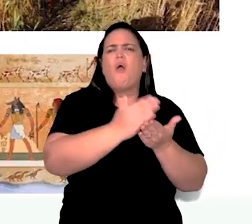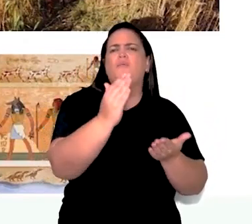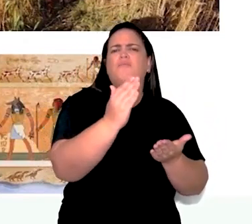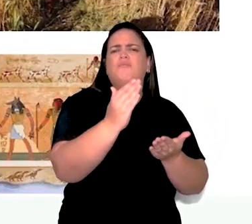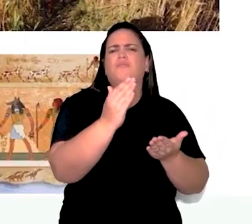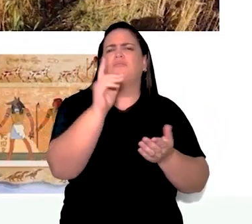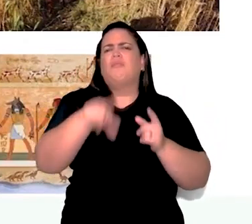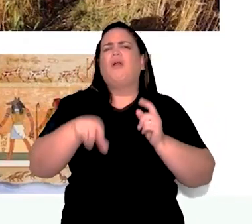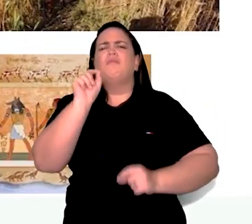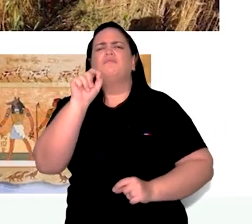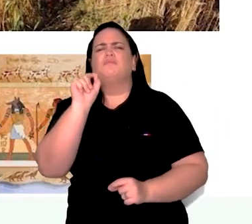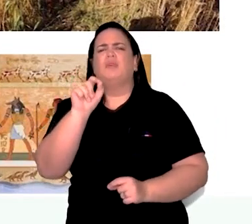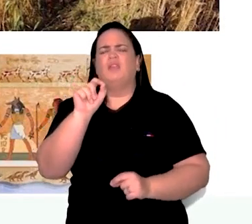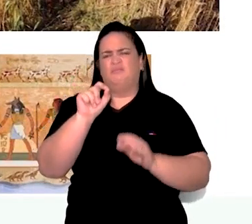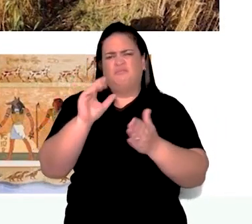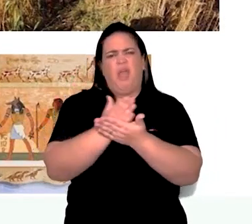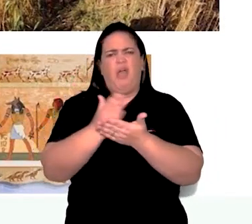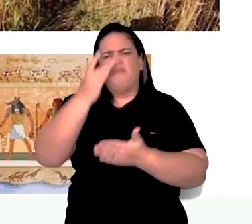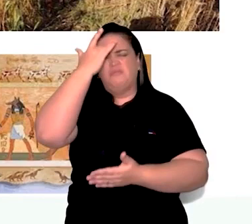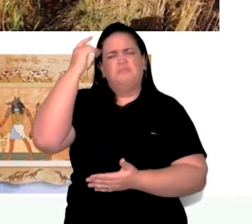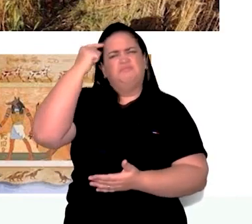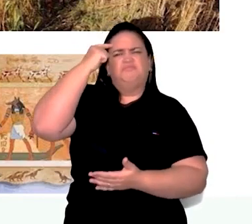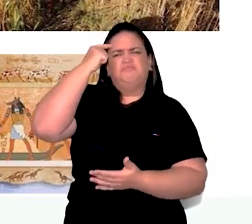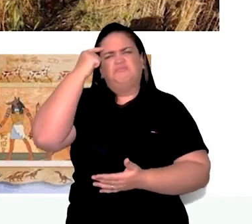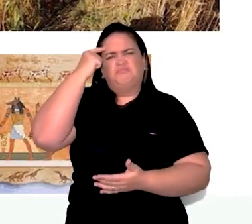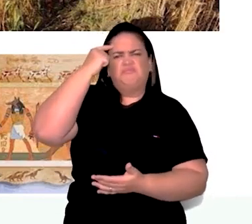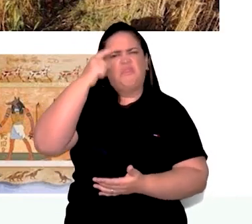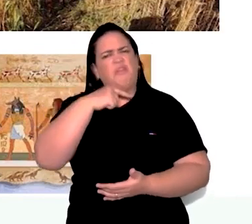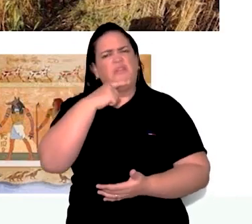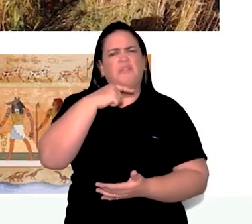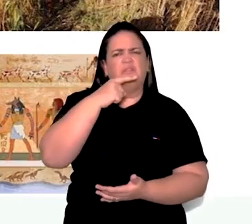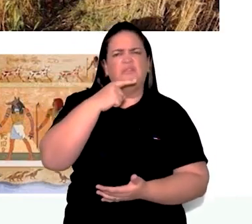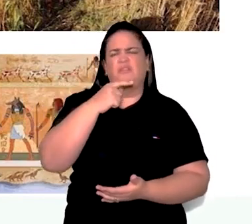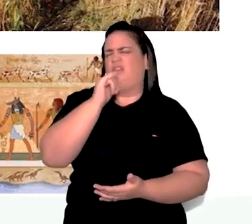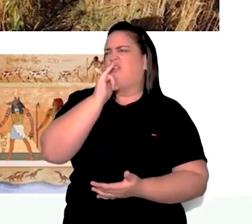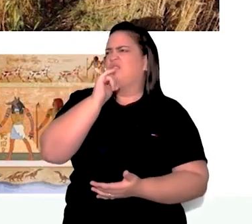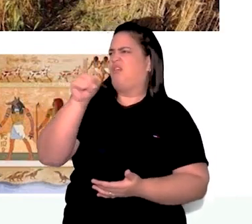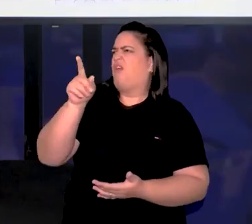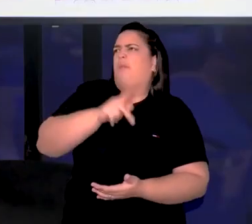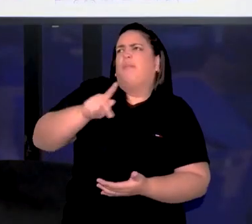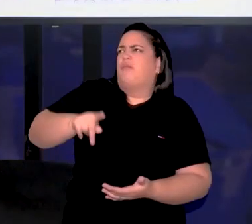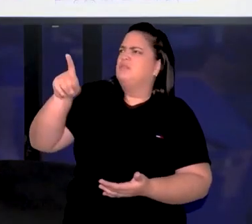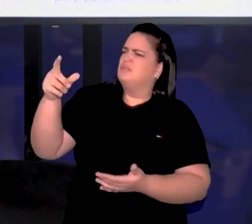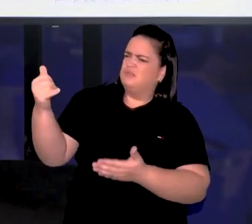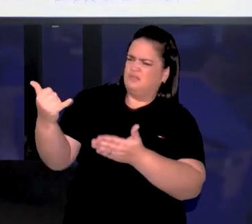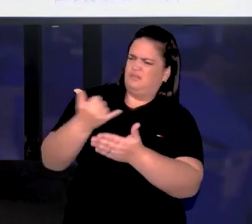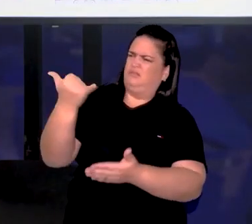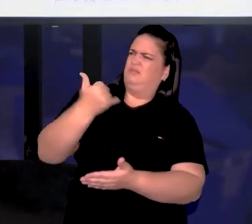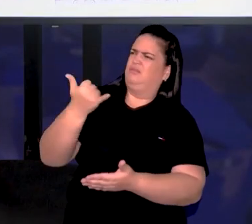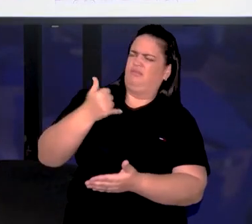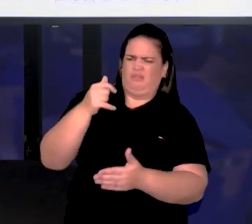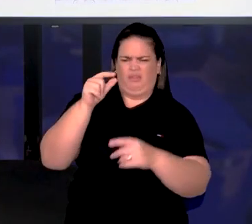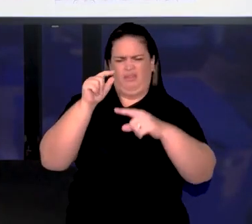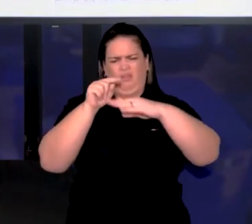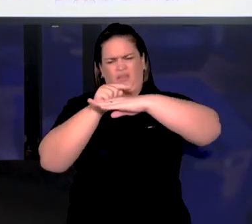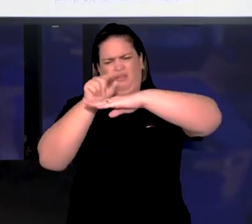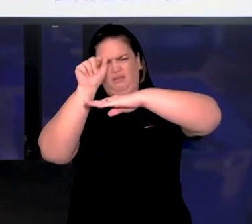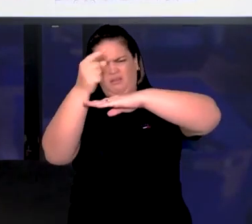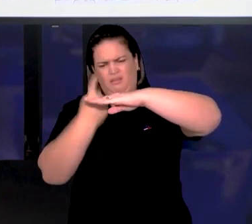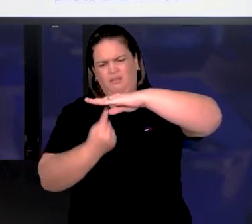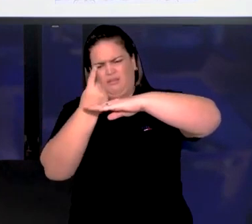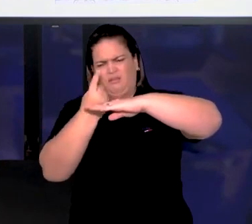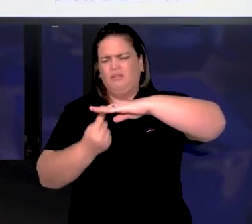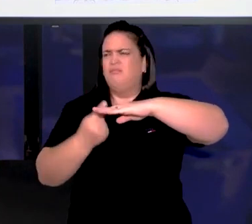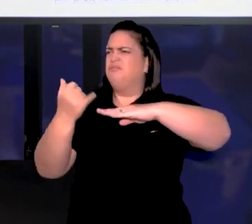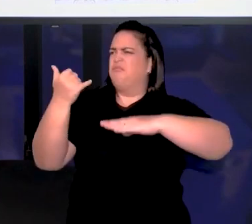gente diz que tem dúvida. Ah, professor, quando o senhor fala em fração, eu não entendo nada. Mas vamos perceber de onde